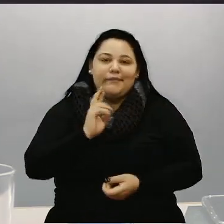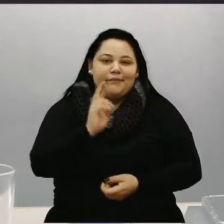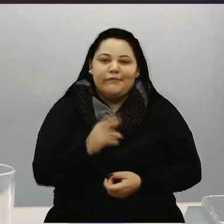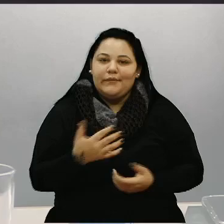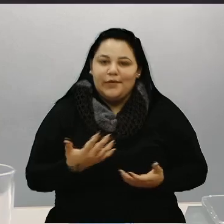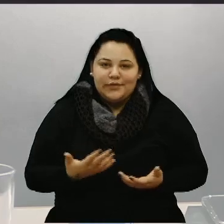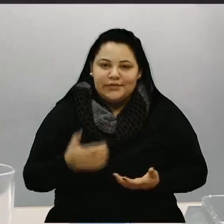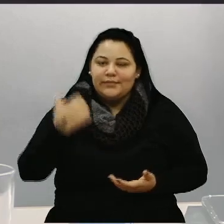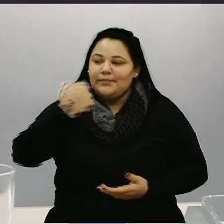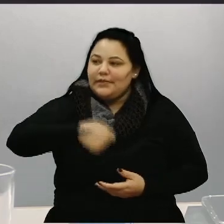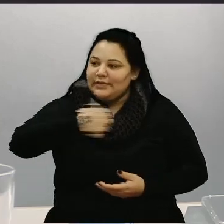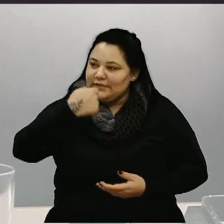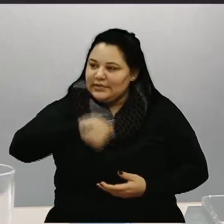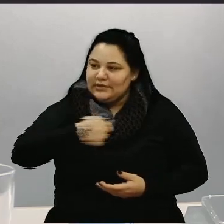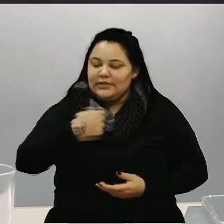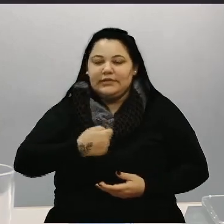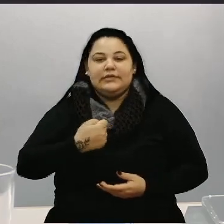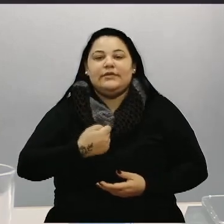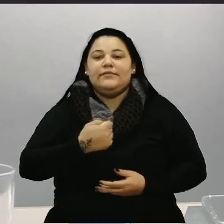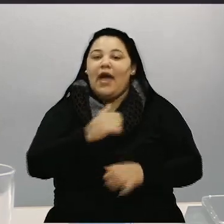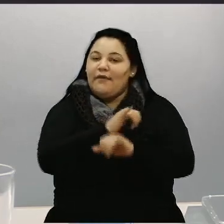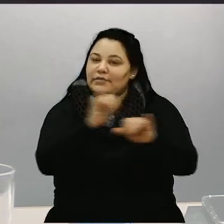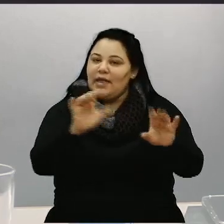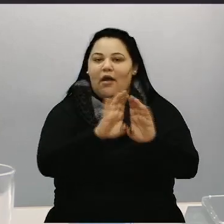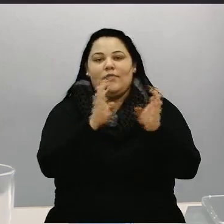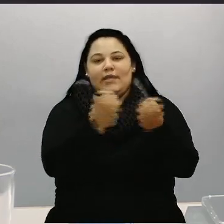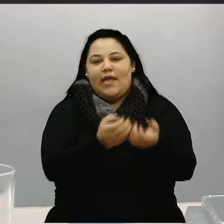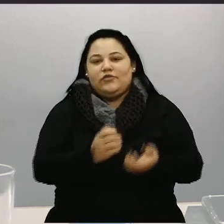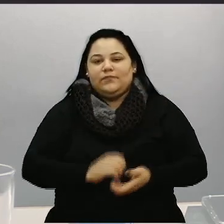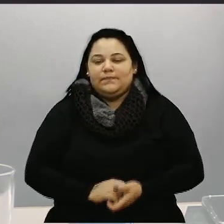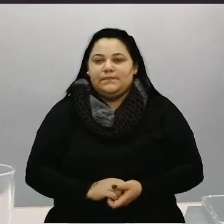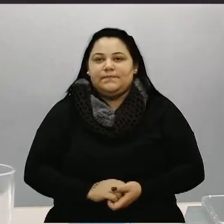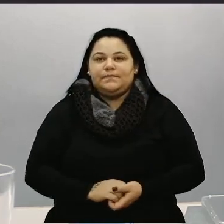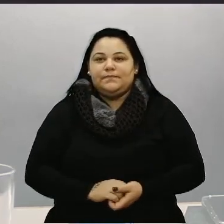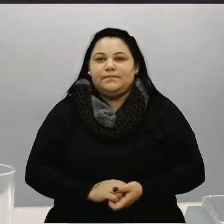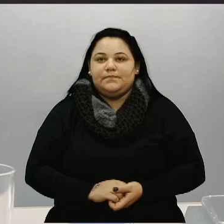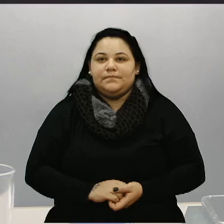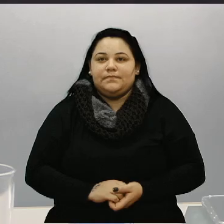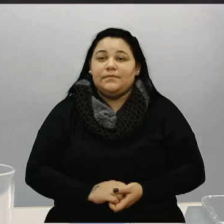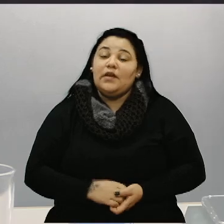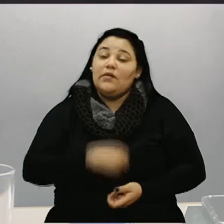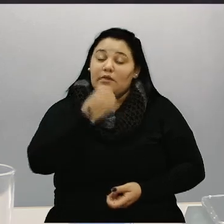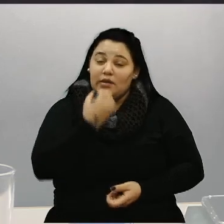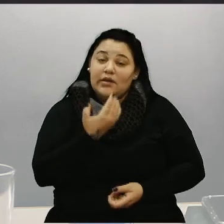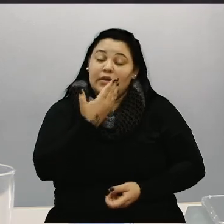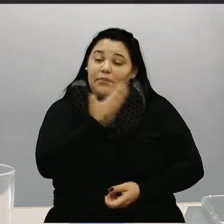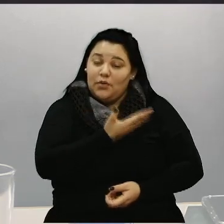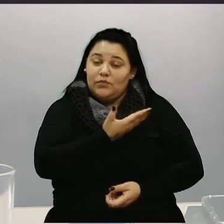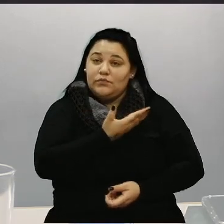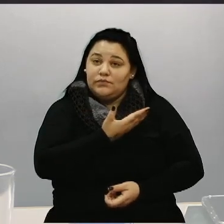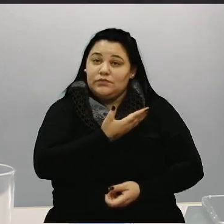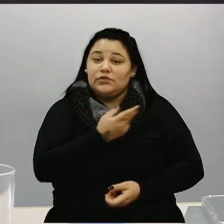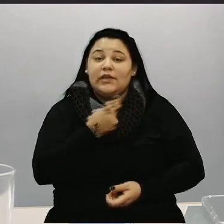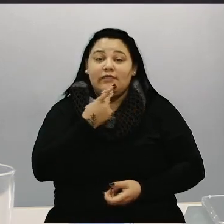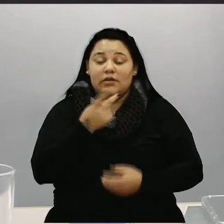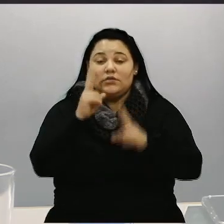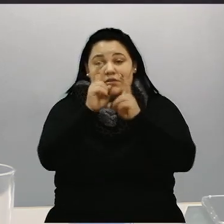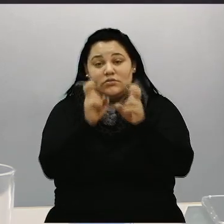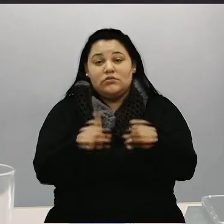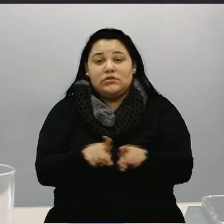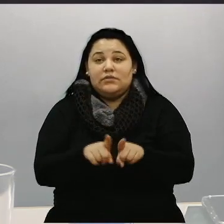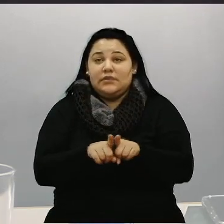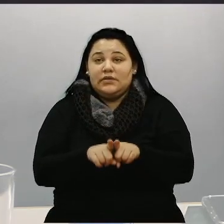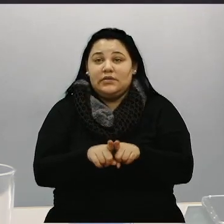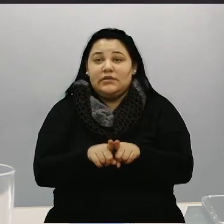ela precisa ser dada à população. Então, que bom que o senhor tocou nesse assunto também, se soma a